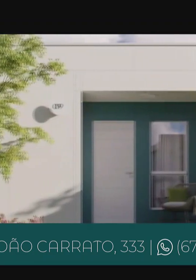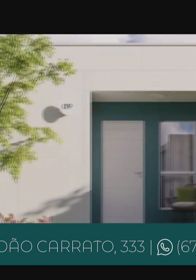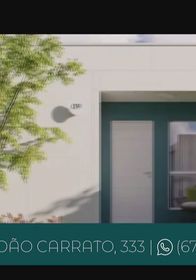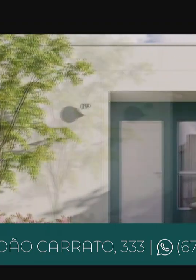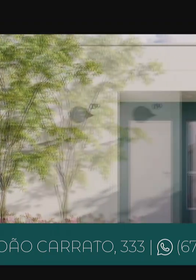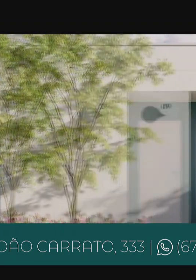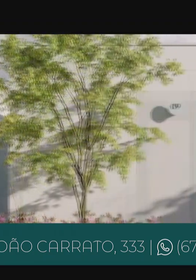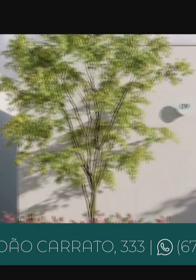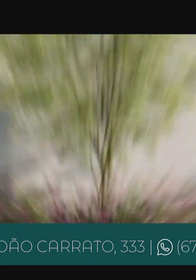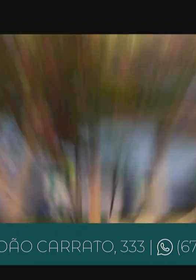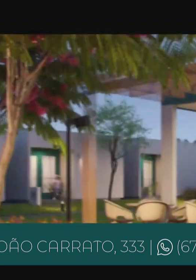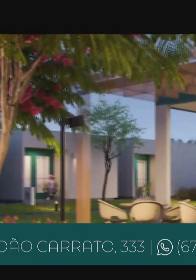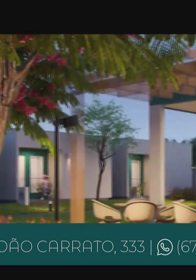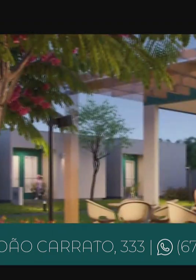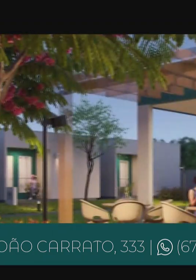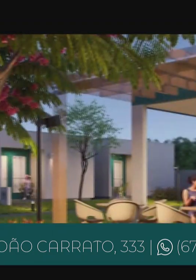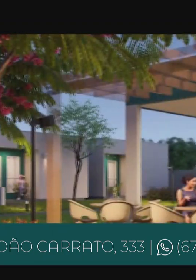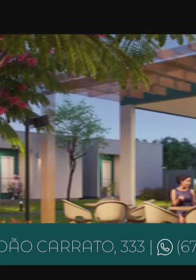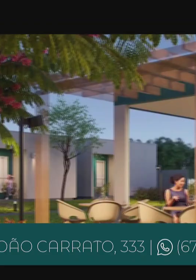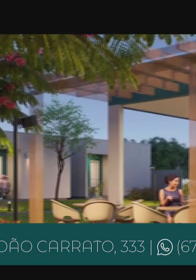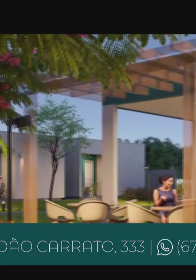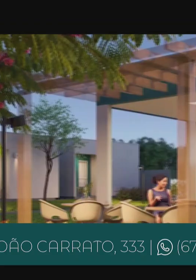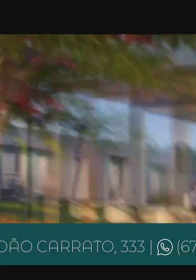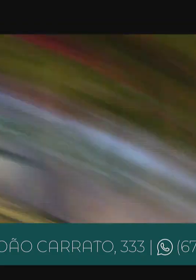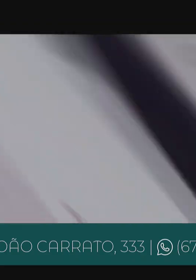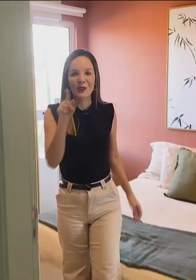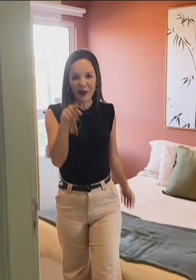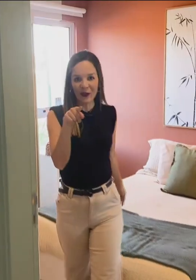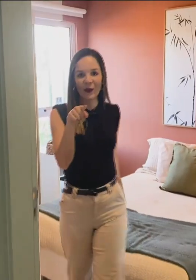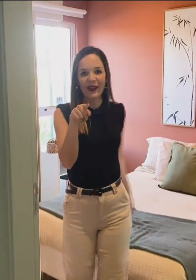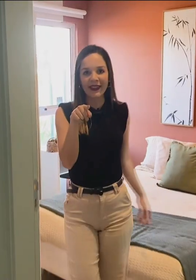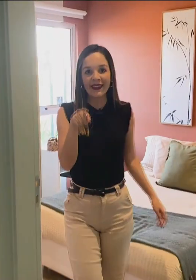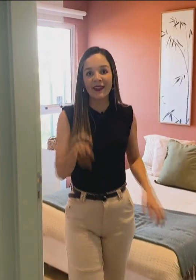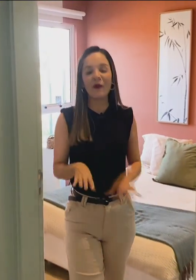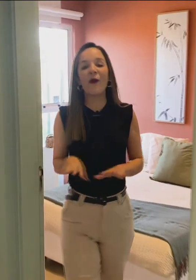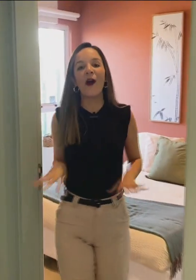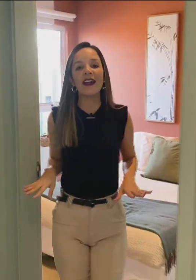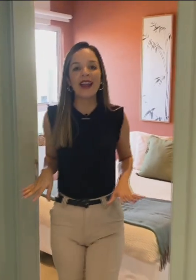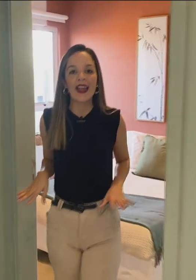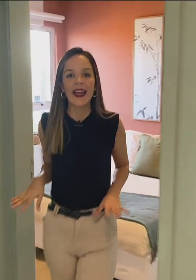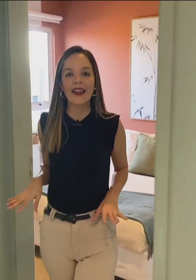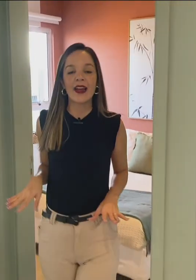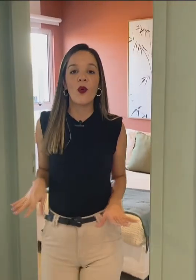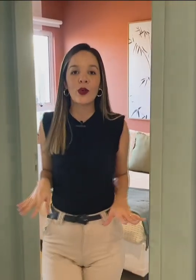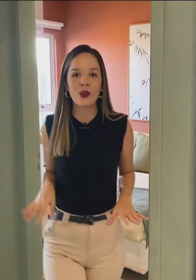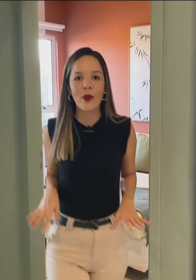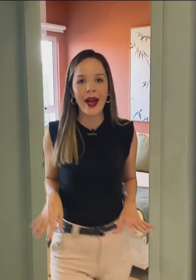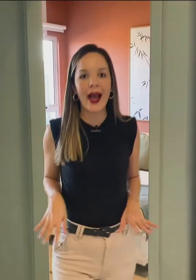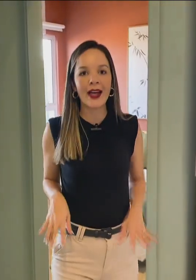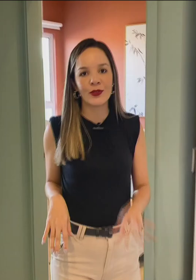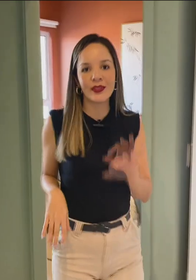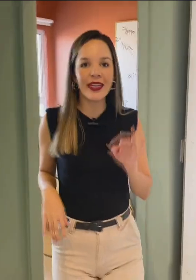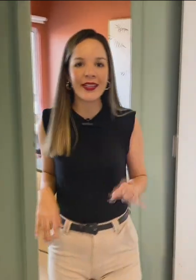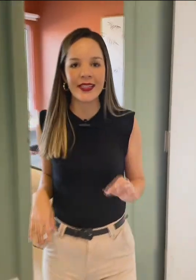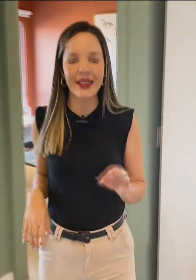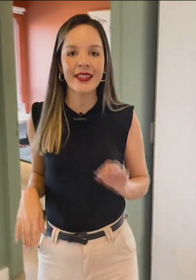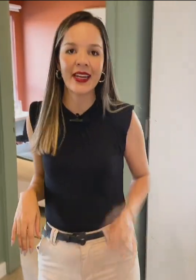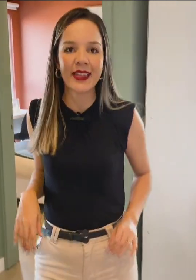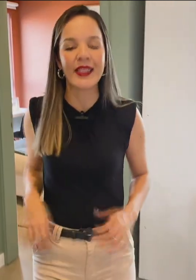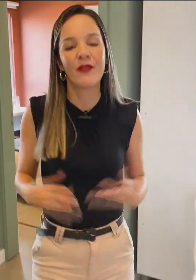com deficiência, a Leia pensou em um projeto com banheiro adaptado. Sonhou aí? Então corre na Leia, na rua João